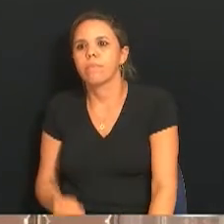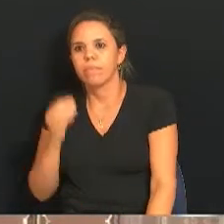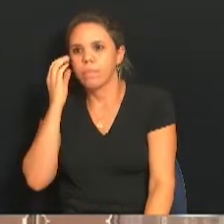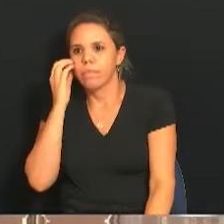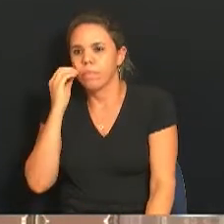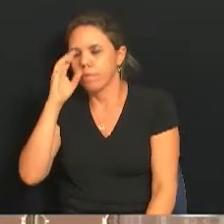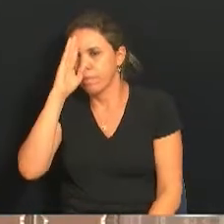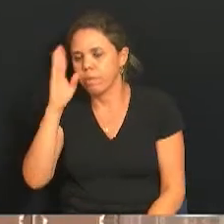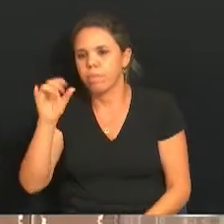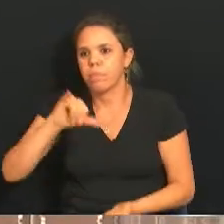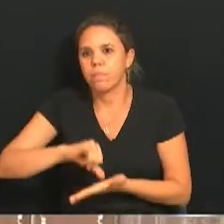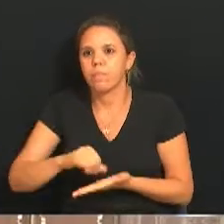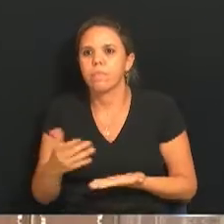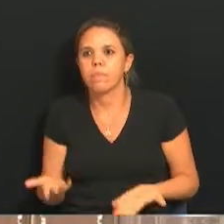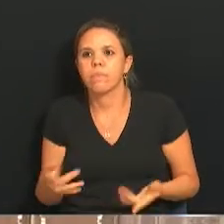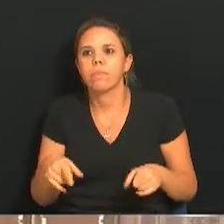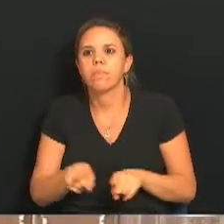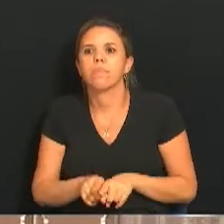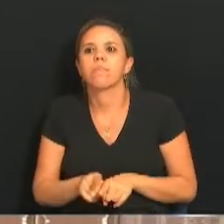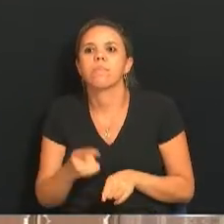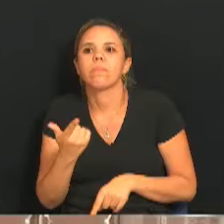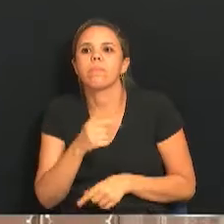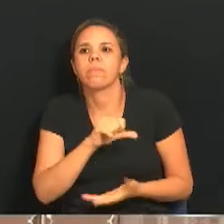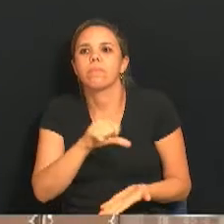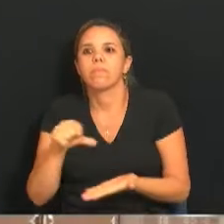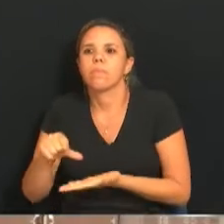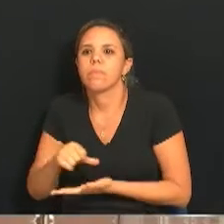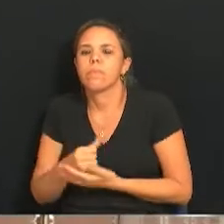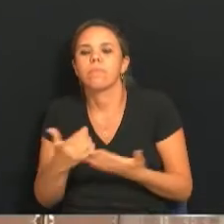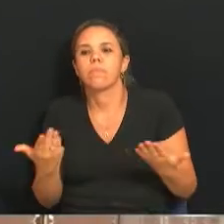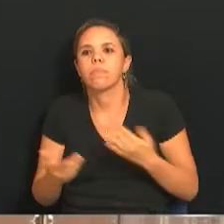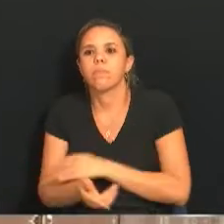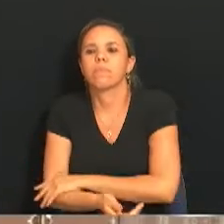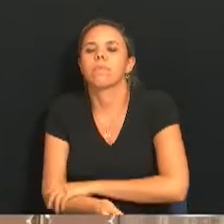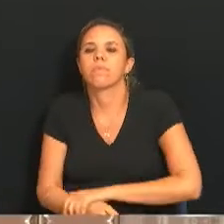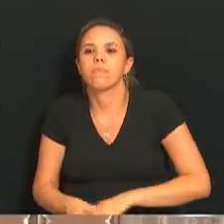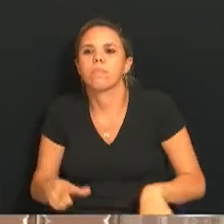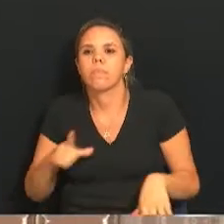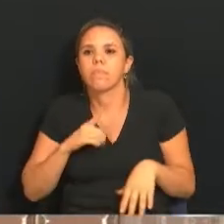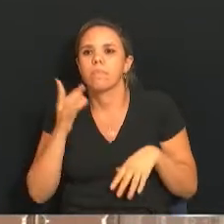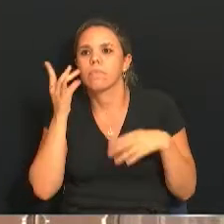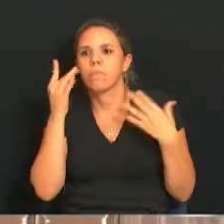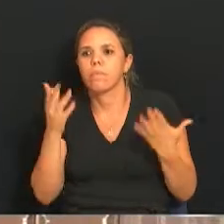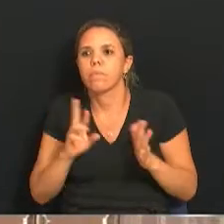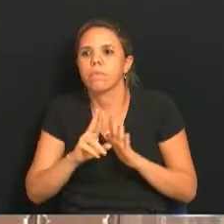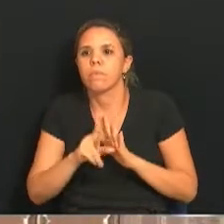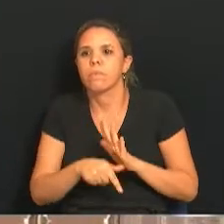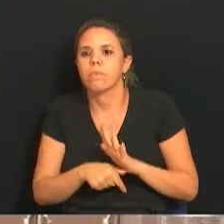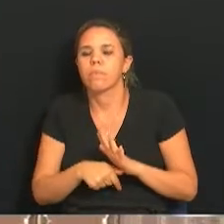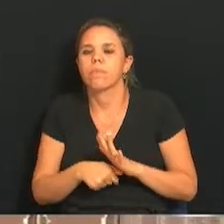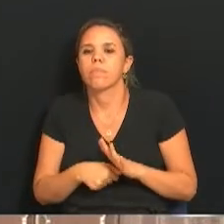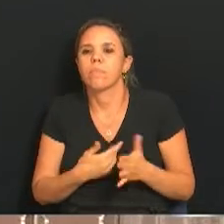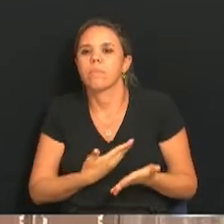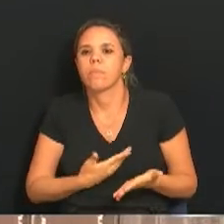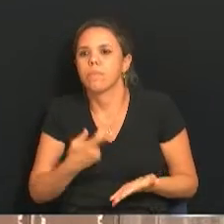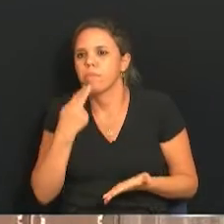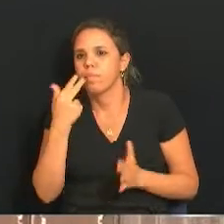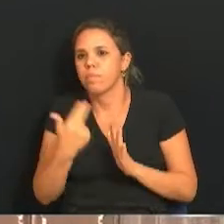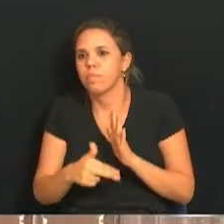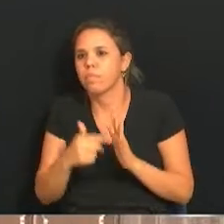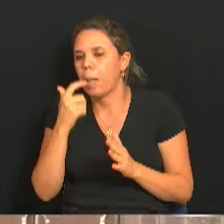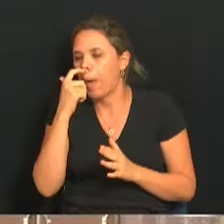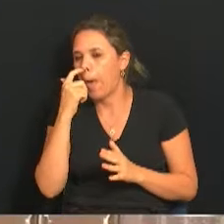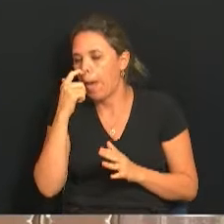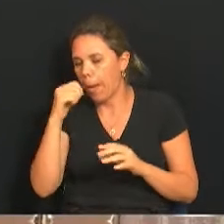região central, mas também em outras localidades. Hoje temos a presença aqui de várias autoridades, eu quero nominá-las, para que a gente